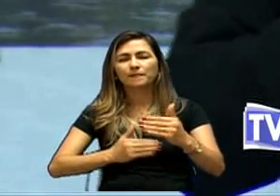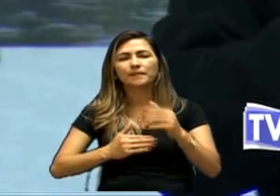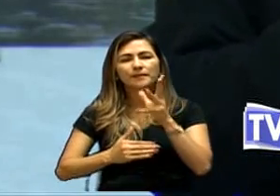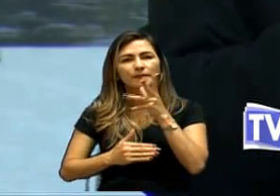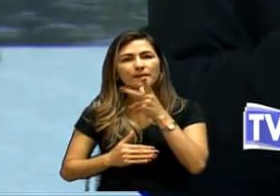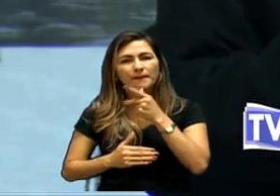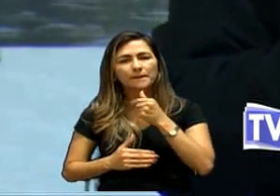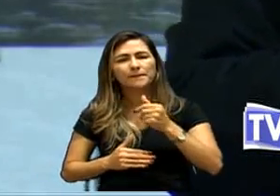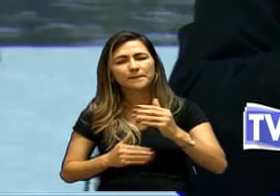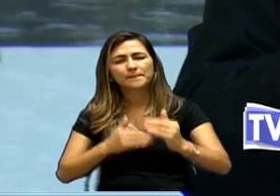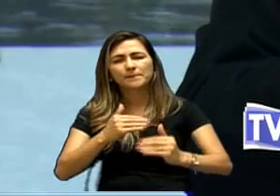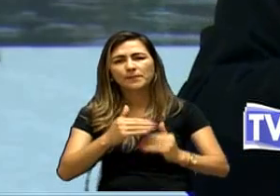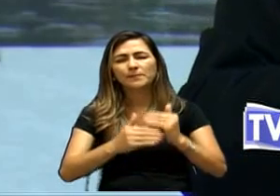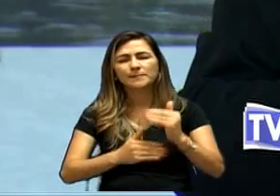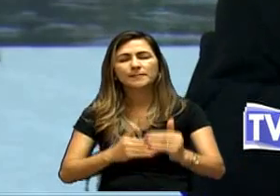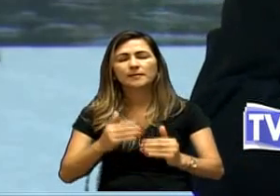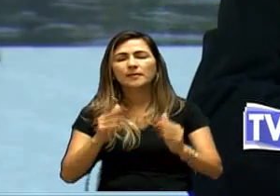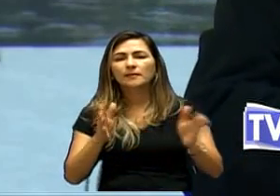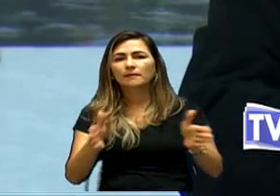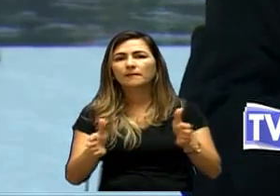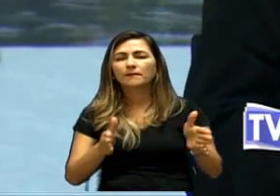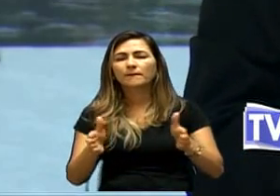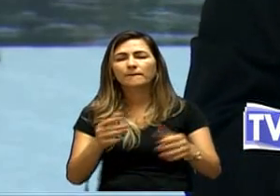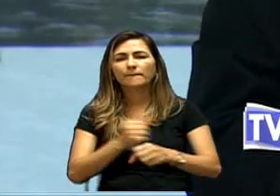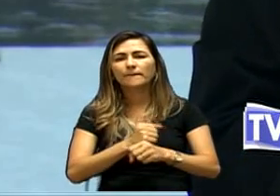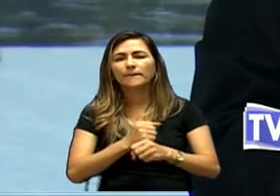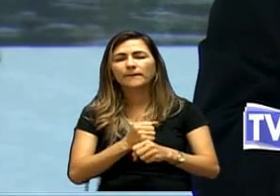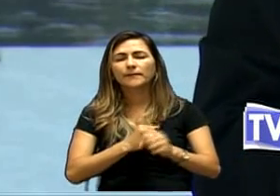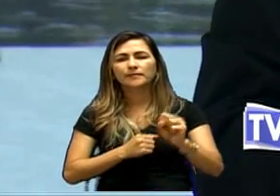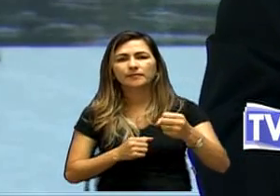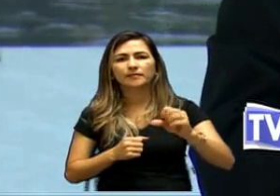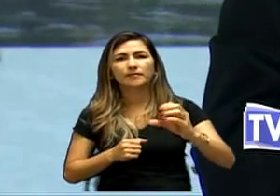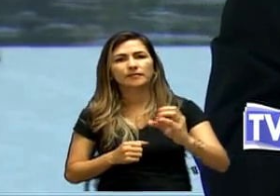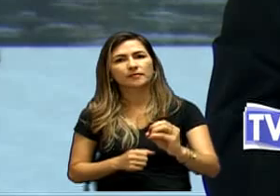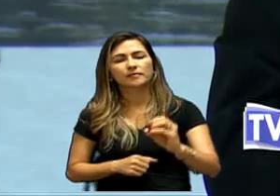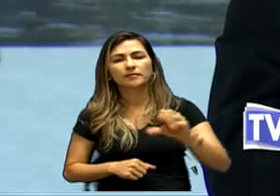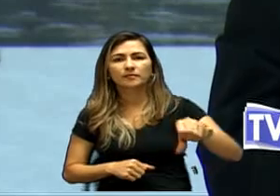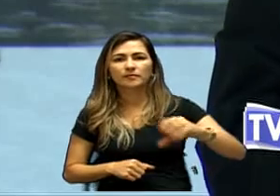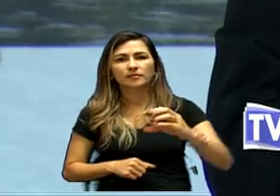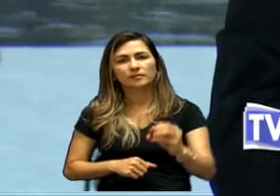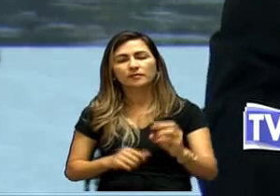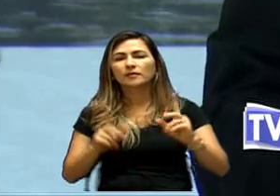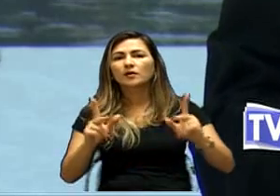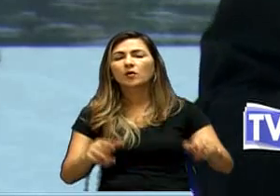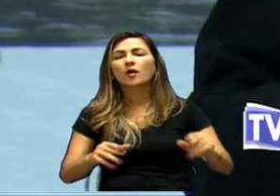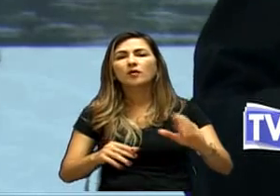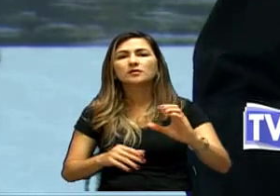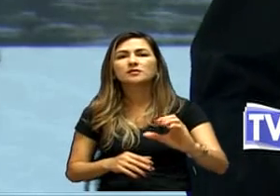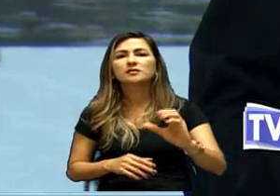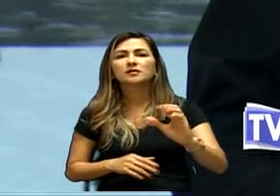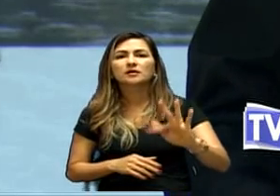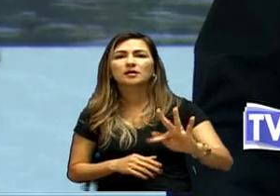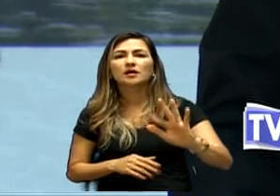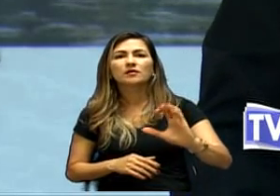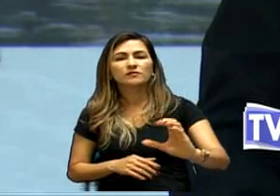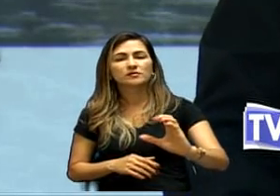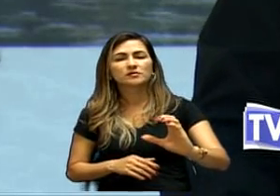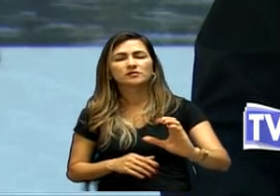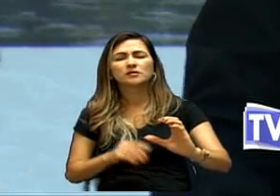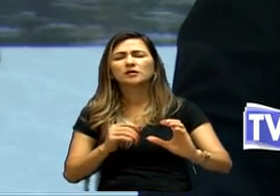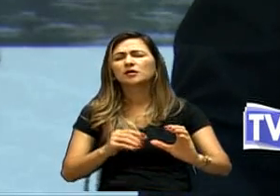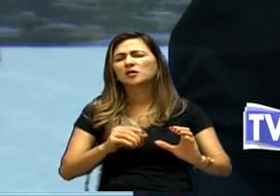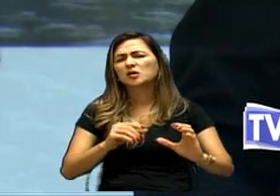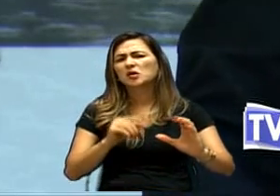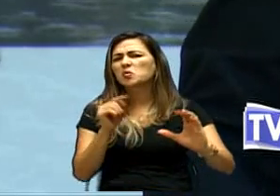aconteceu na década de 80 e 90 com relação ao CFC. Então, o CFC é um gás que